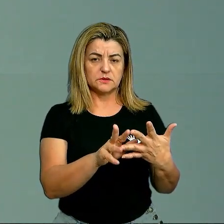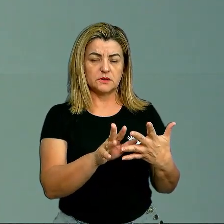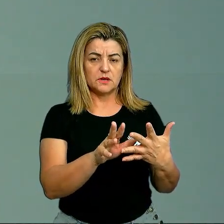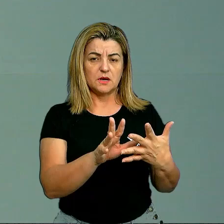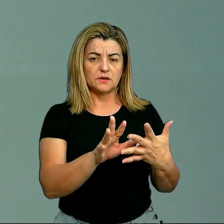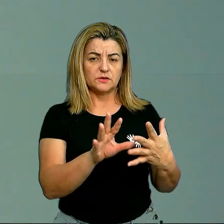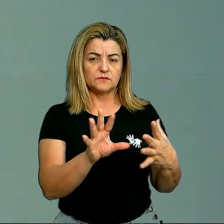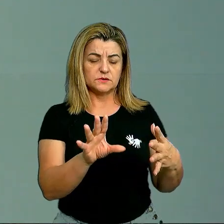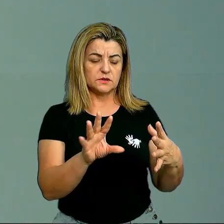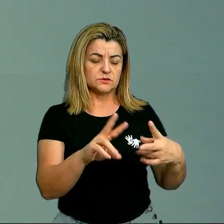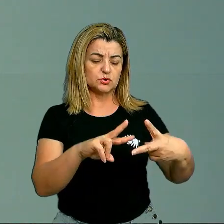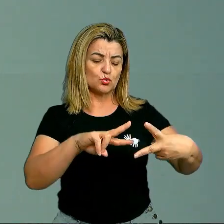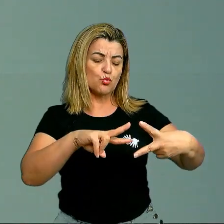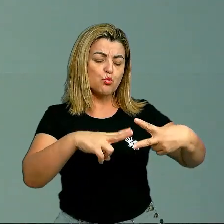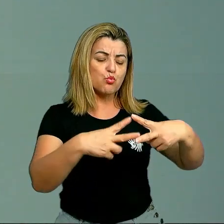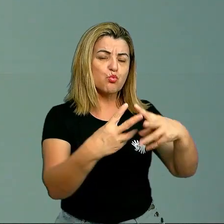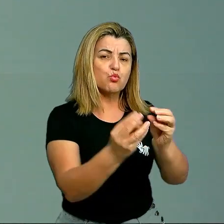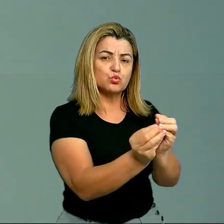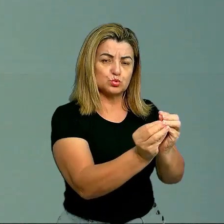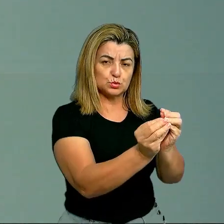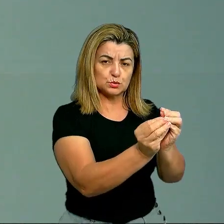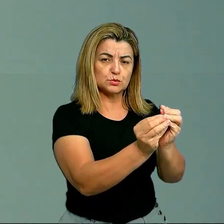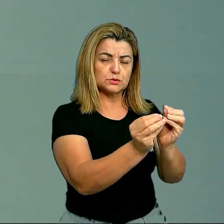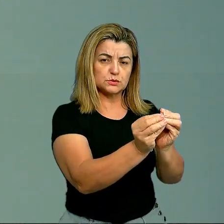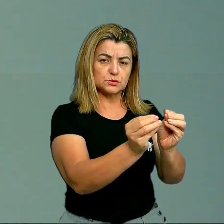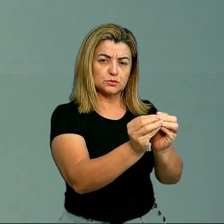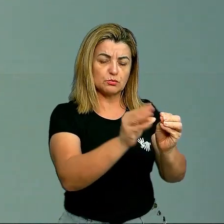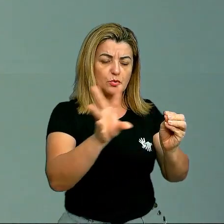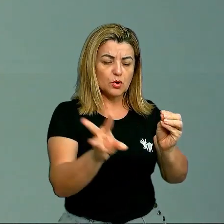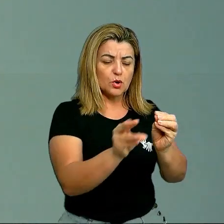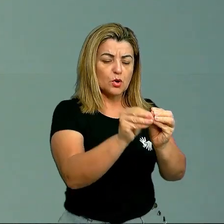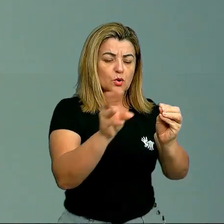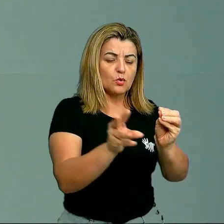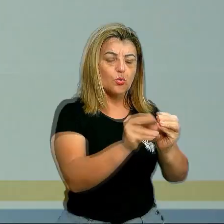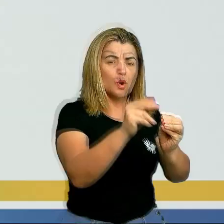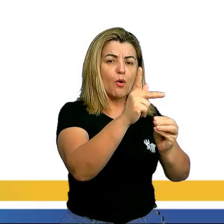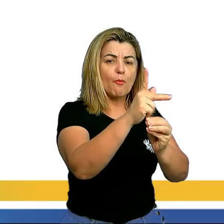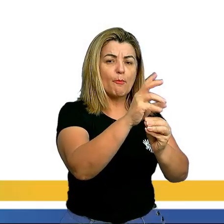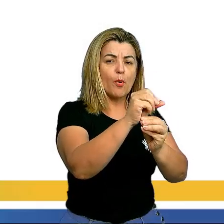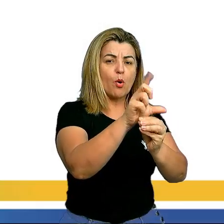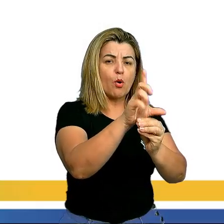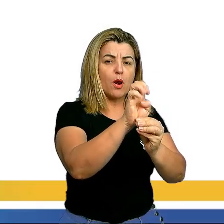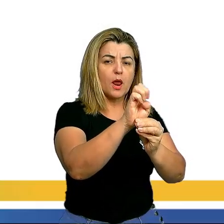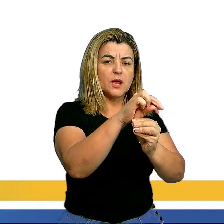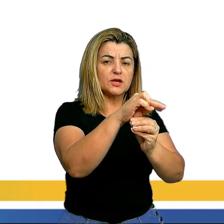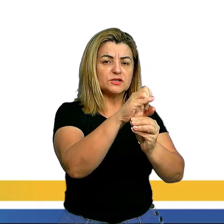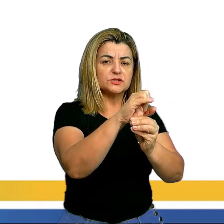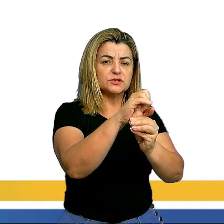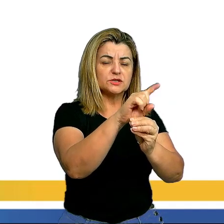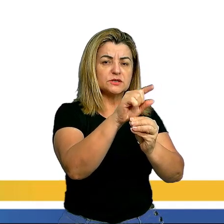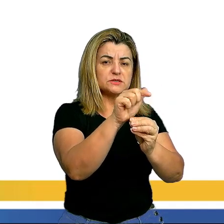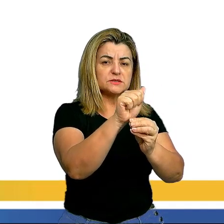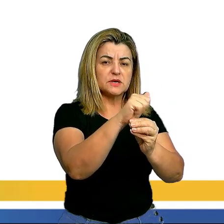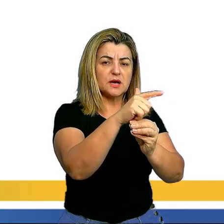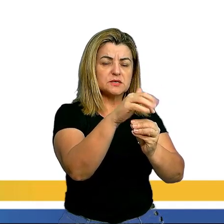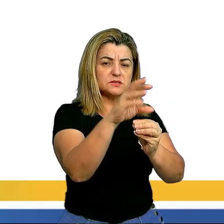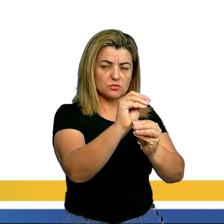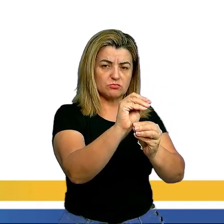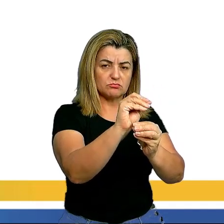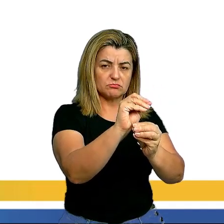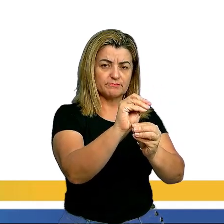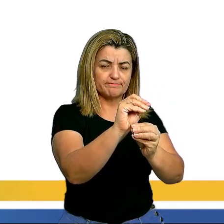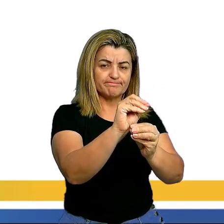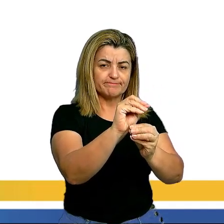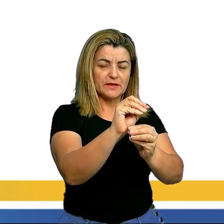quê? Cruzando entre si, através da polinização. Só que a partir desse momento, a gente sabe que